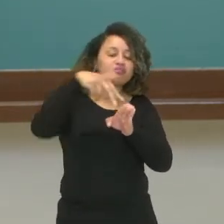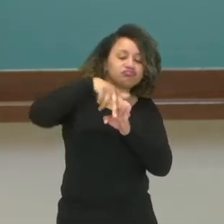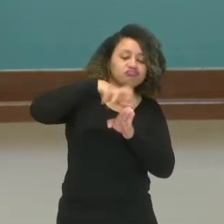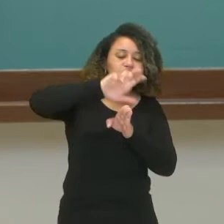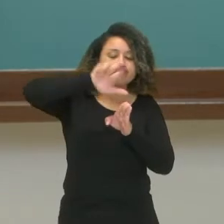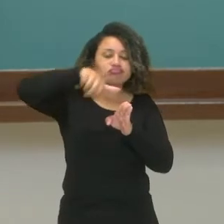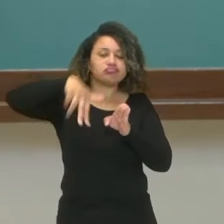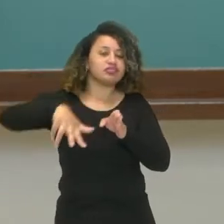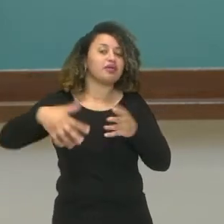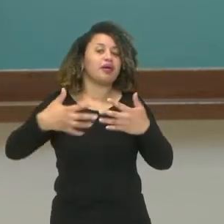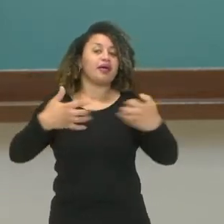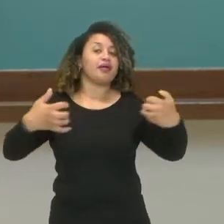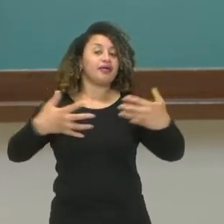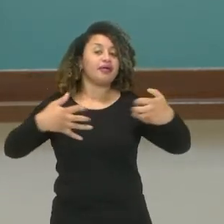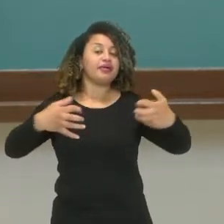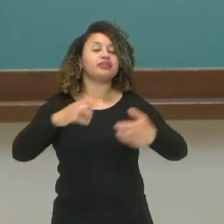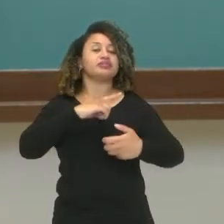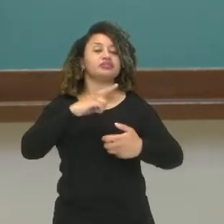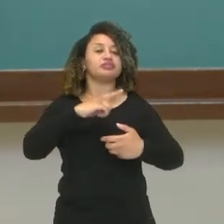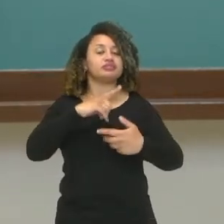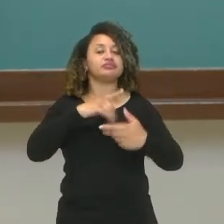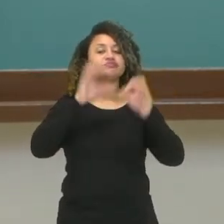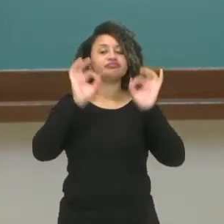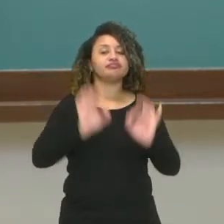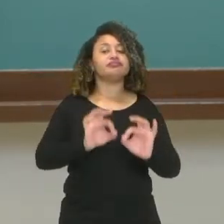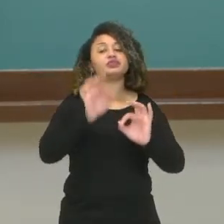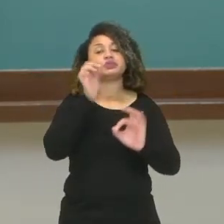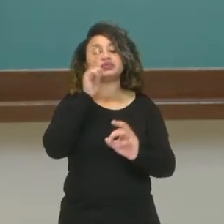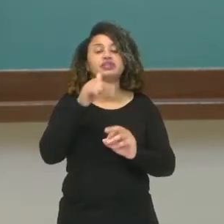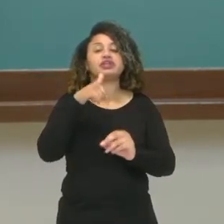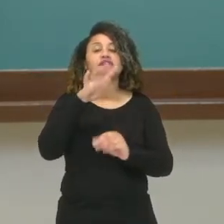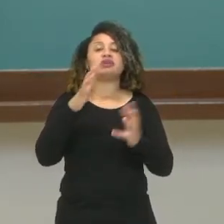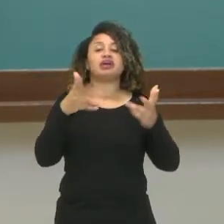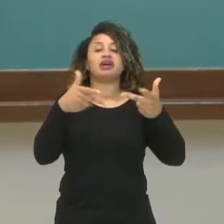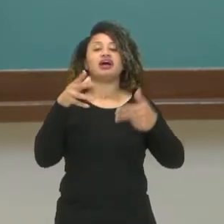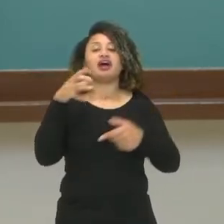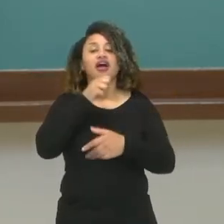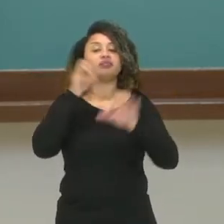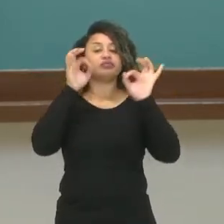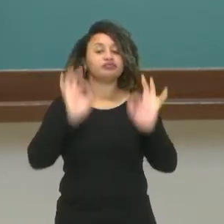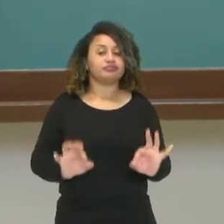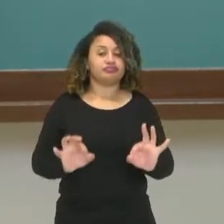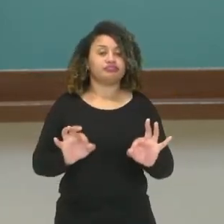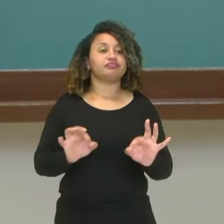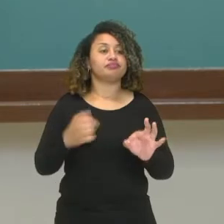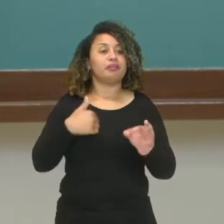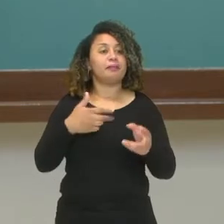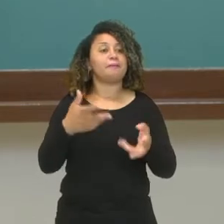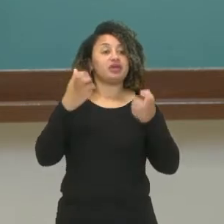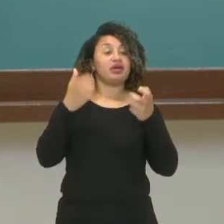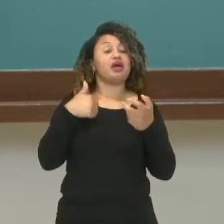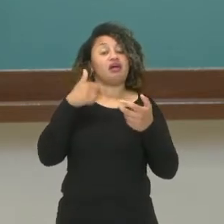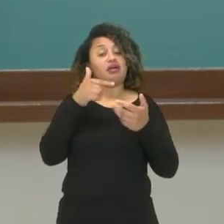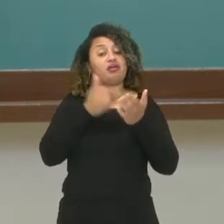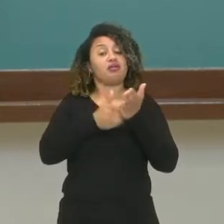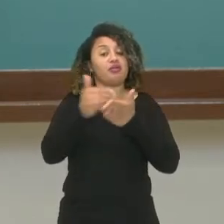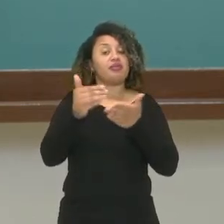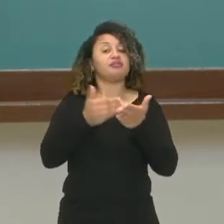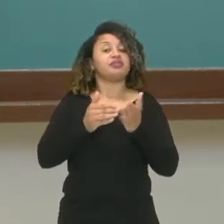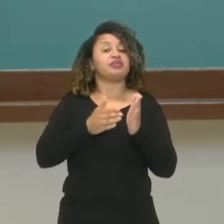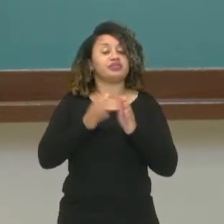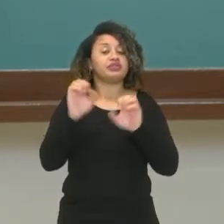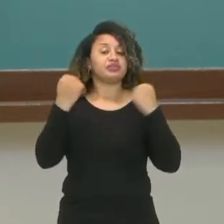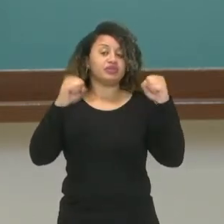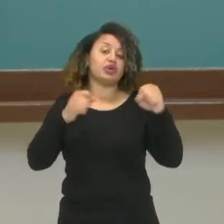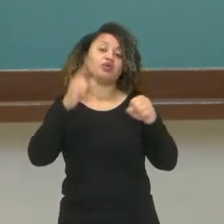mais musculatura, né, adequada, eles fariam isso com mais êxito. Então, olha aí que surgiu a ginástica, uma das